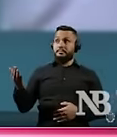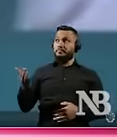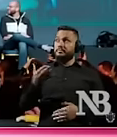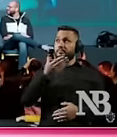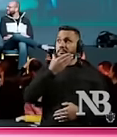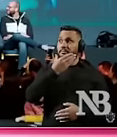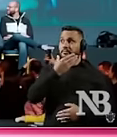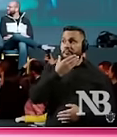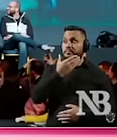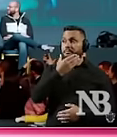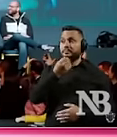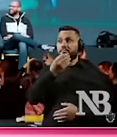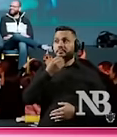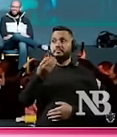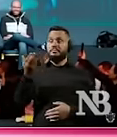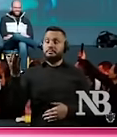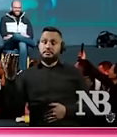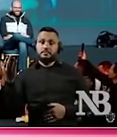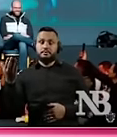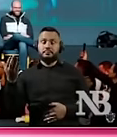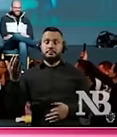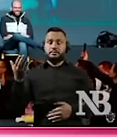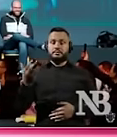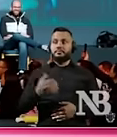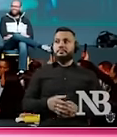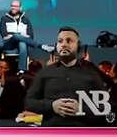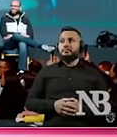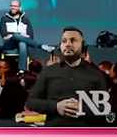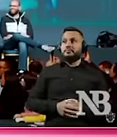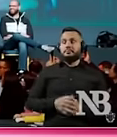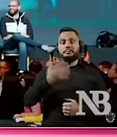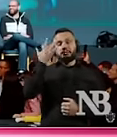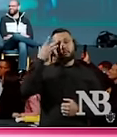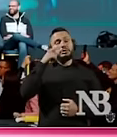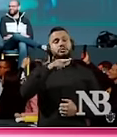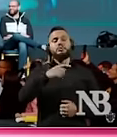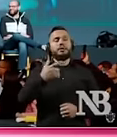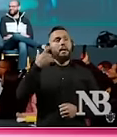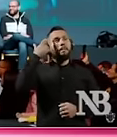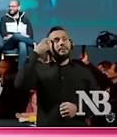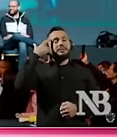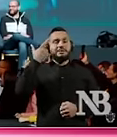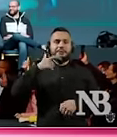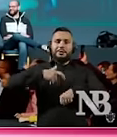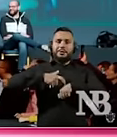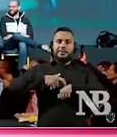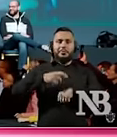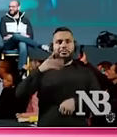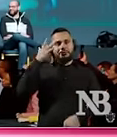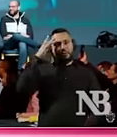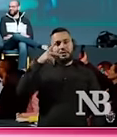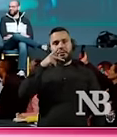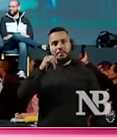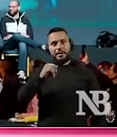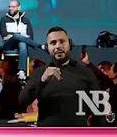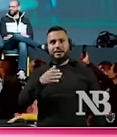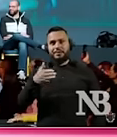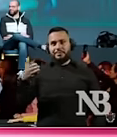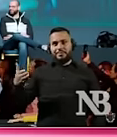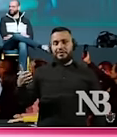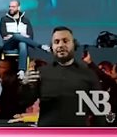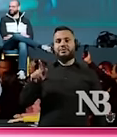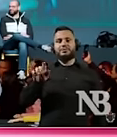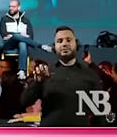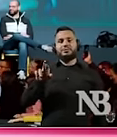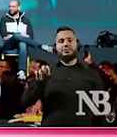Esse garoto que está aqui, esse garoto aqui, presidente, não sei o que você estava pensando naquela hora, não sei, era teu pai que estava do lado, né, senhor Geraldo,